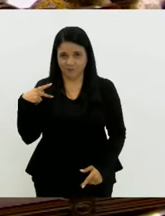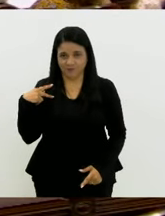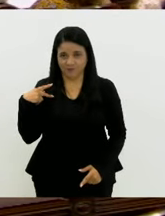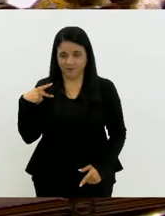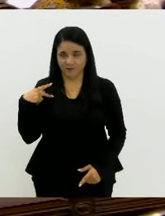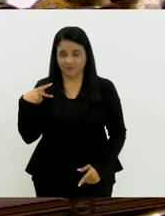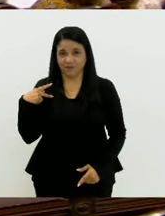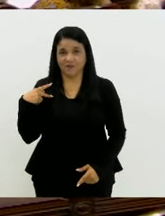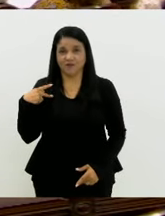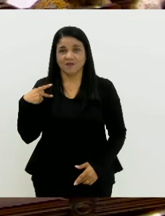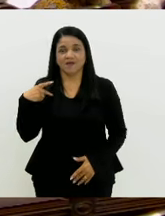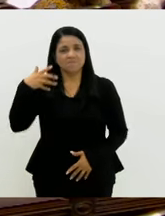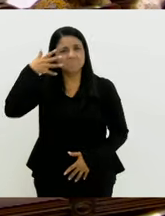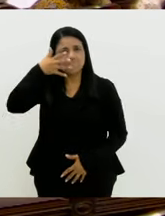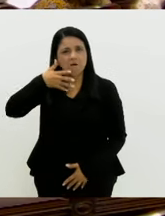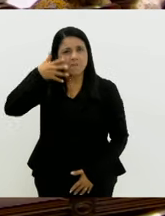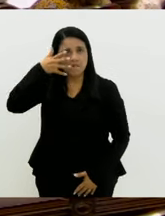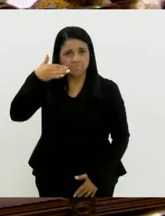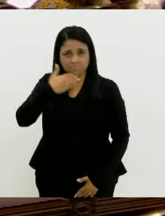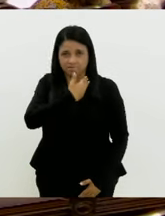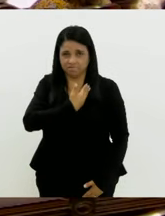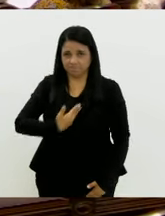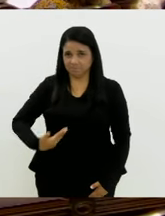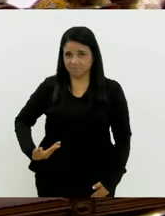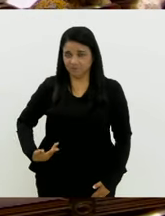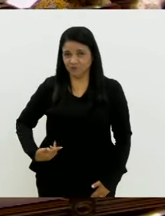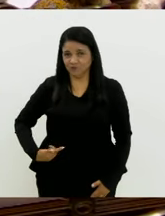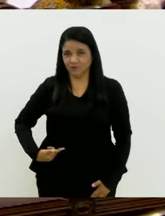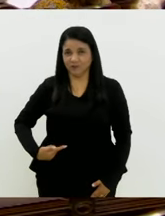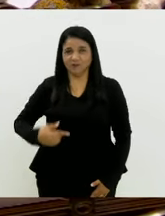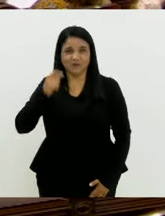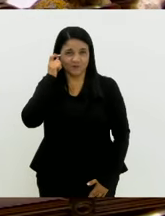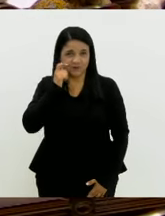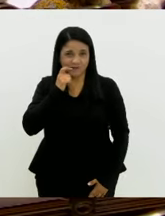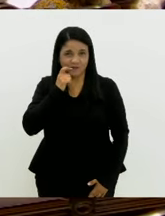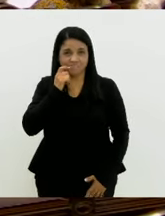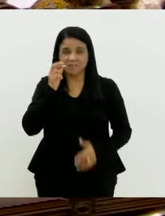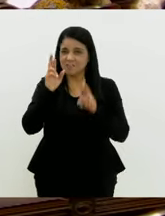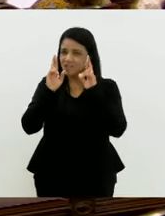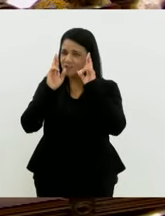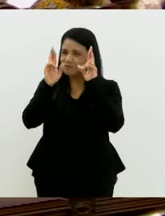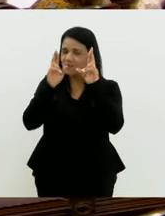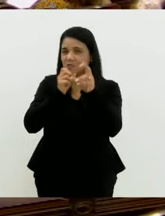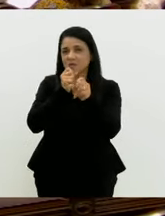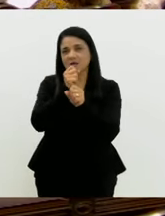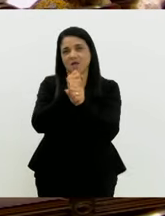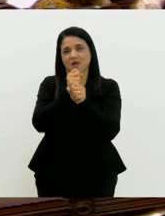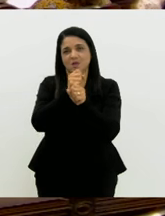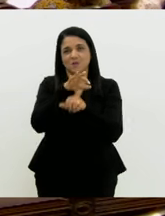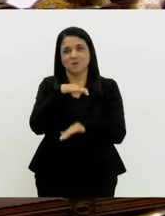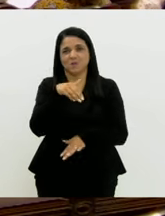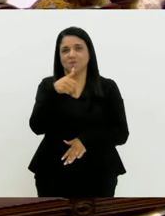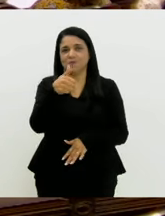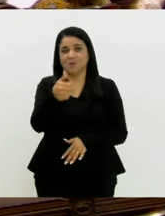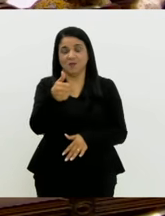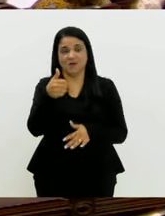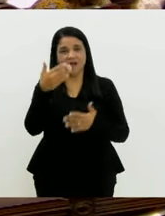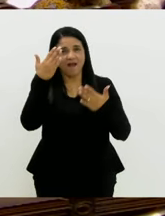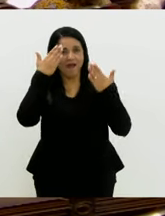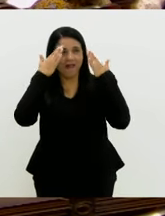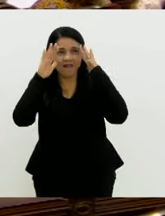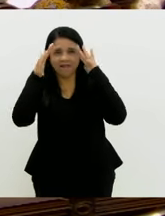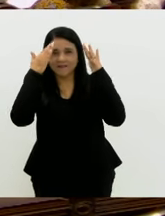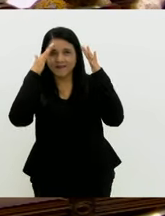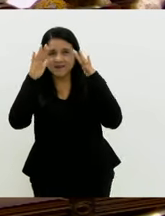do governador nos traz muita esperança de um ano melhor, nos traz muita alegria pela sua